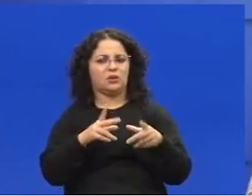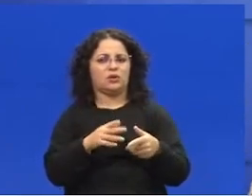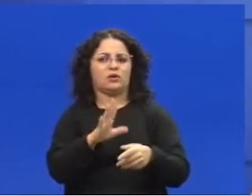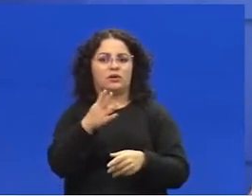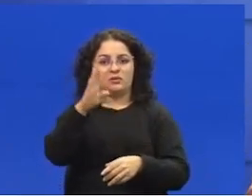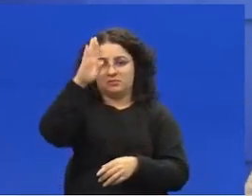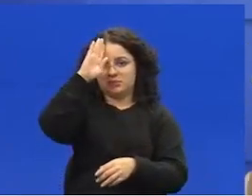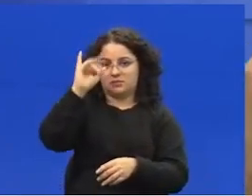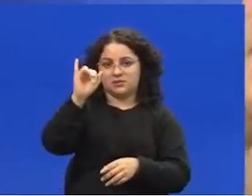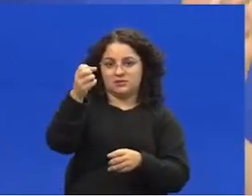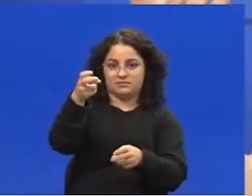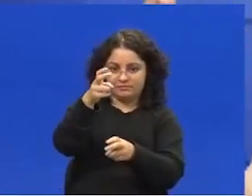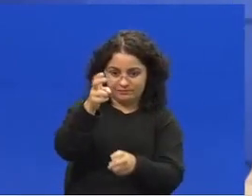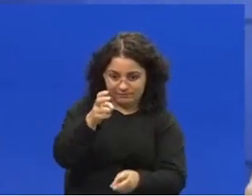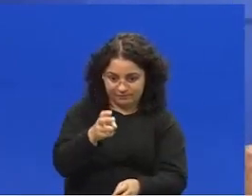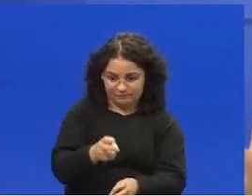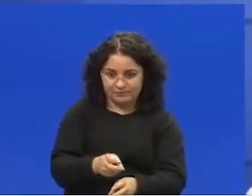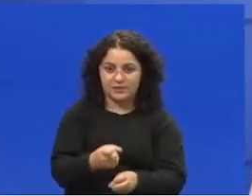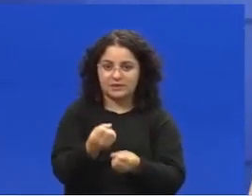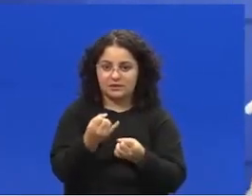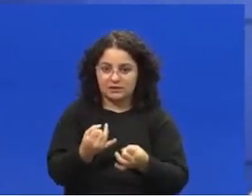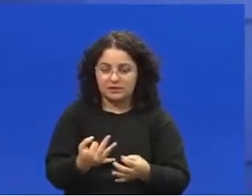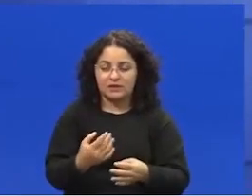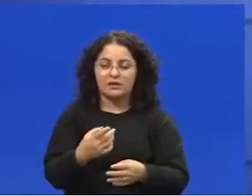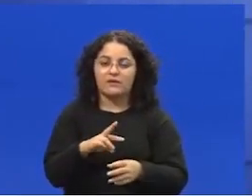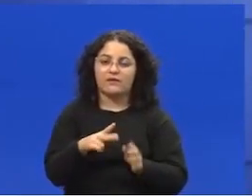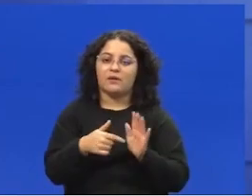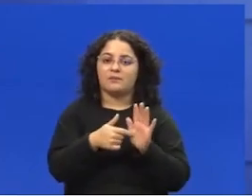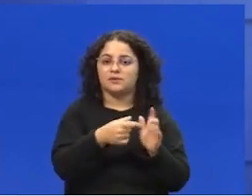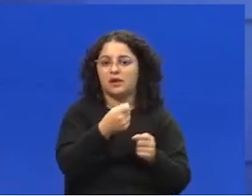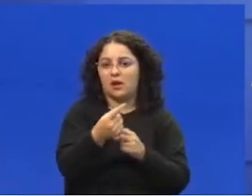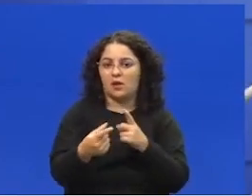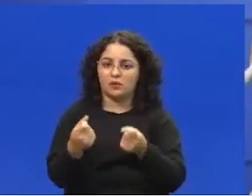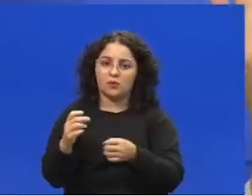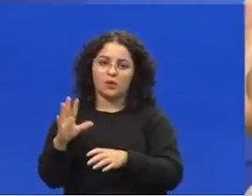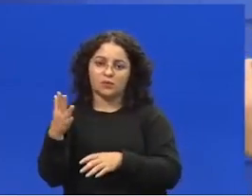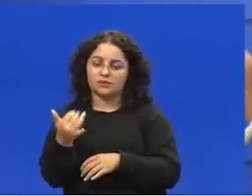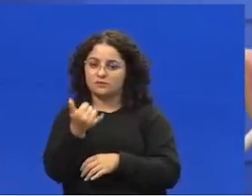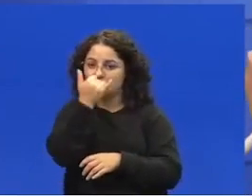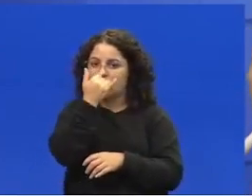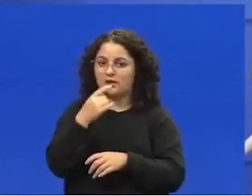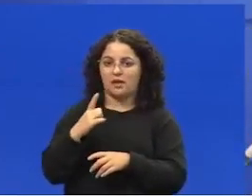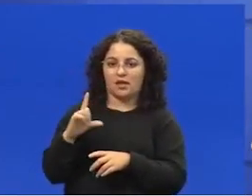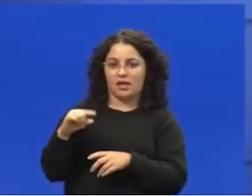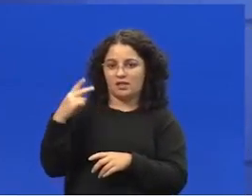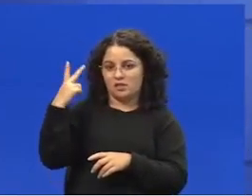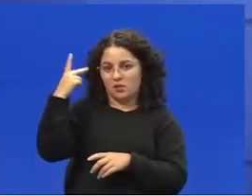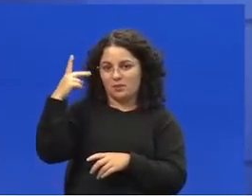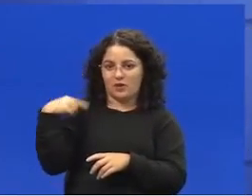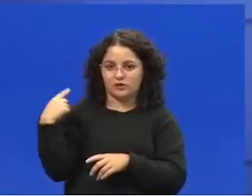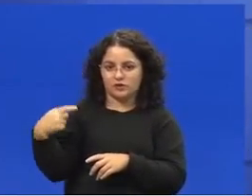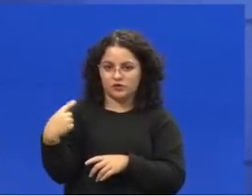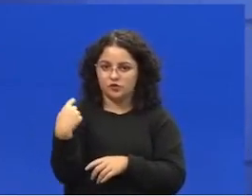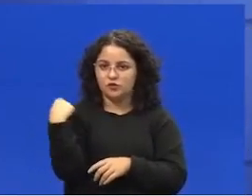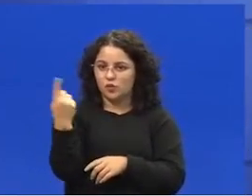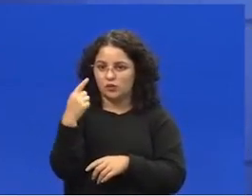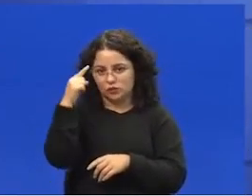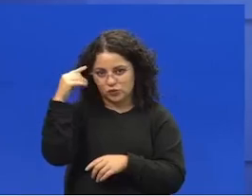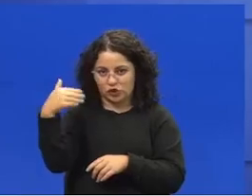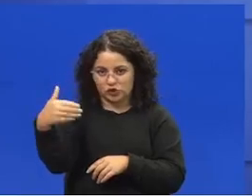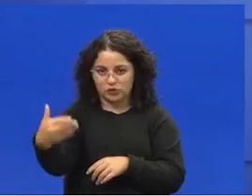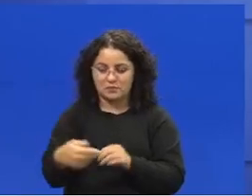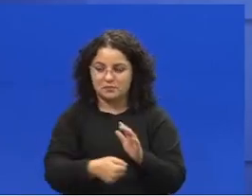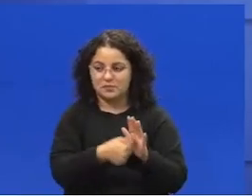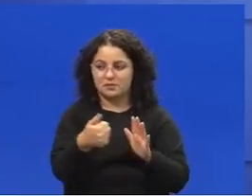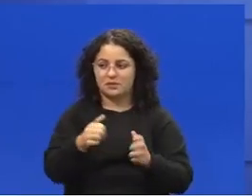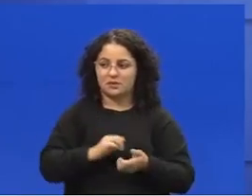coluna e a gente vai passar por alguns eventos traumáticos que são bem comuns no nosso dia a dia. O primeiro deles, que é o